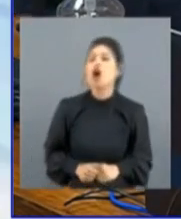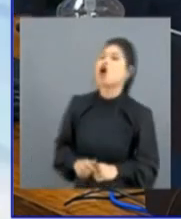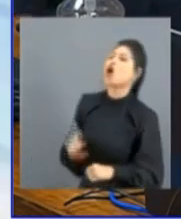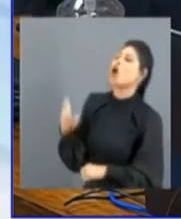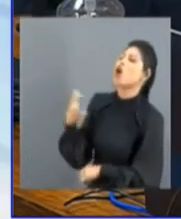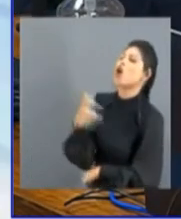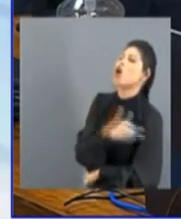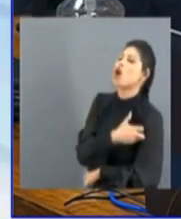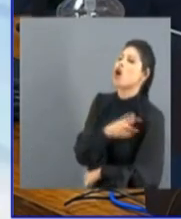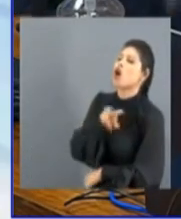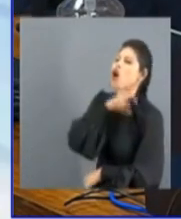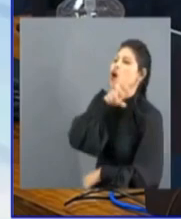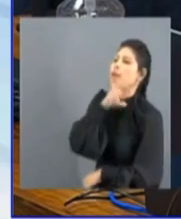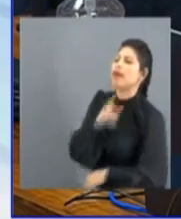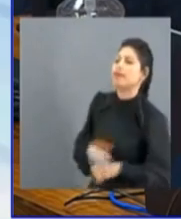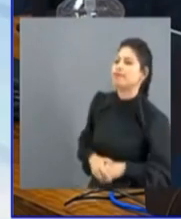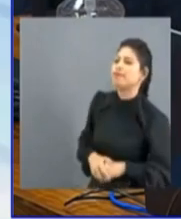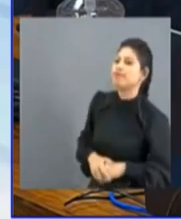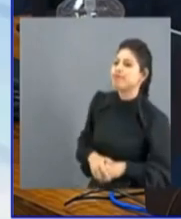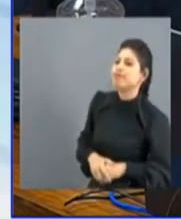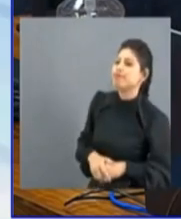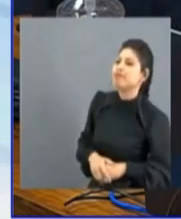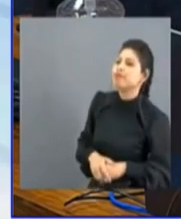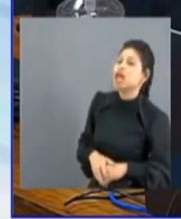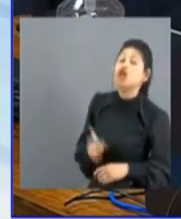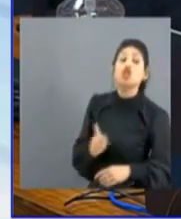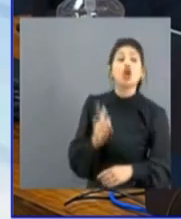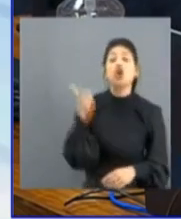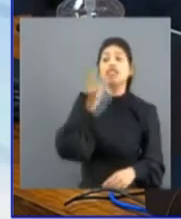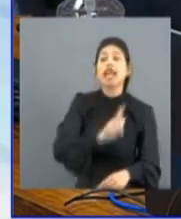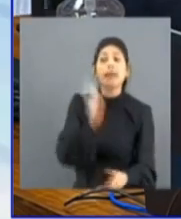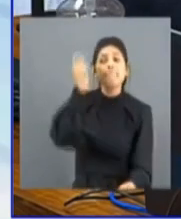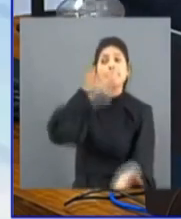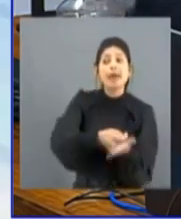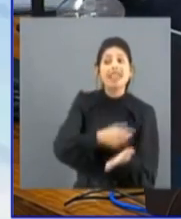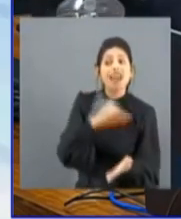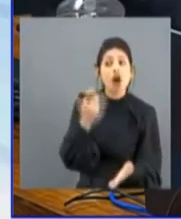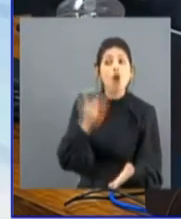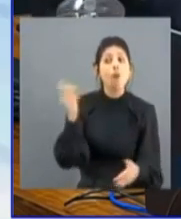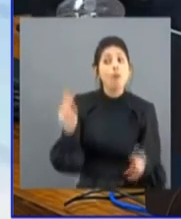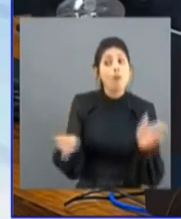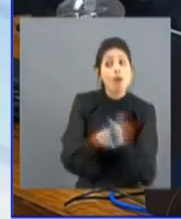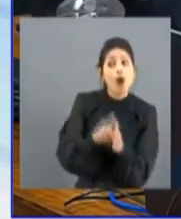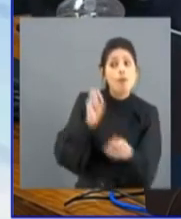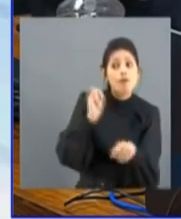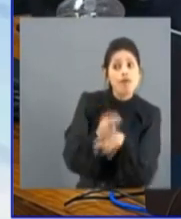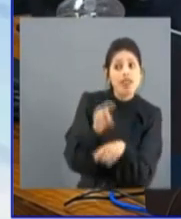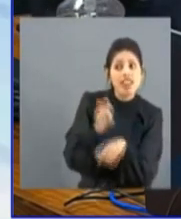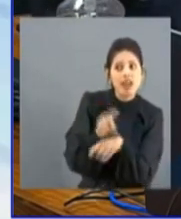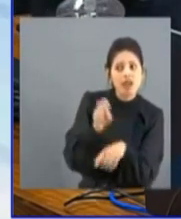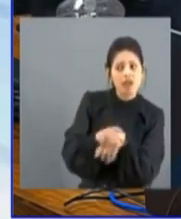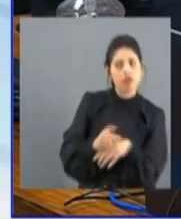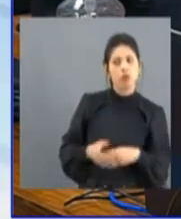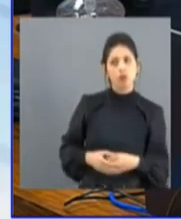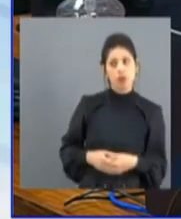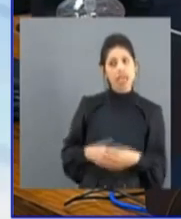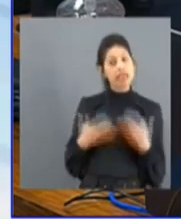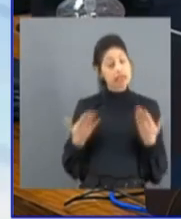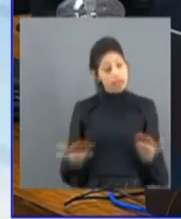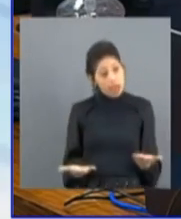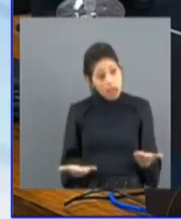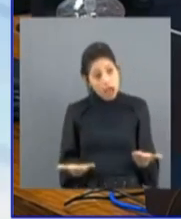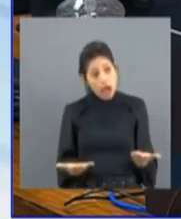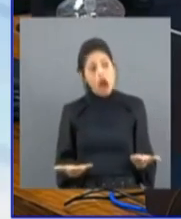o prefeito de Parnaíba, o céu. O céu. Oito anos, vai passar oito anos, está só no primeiro quinto mês. Vai, Apolena.